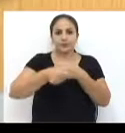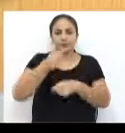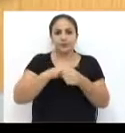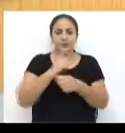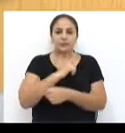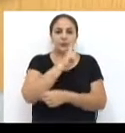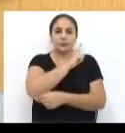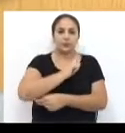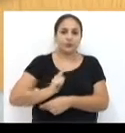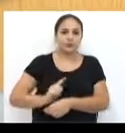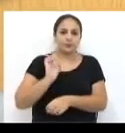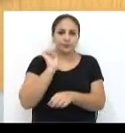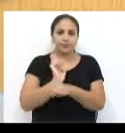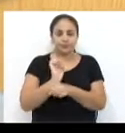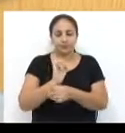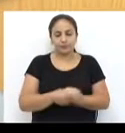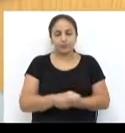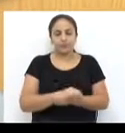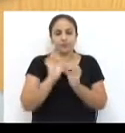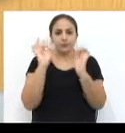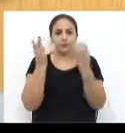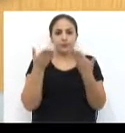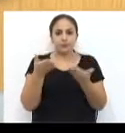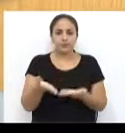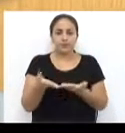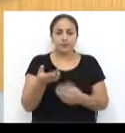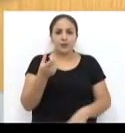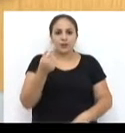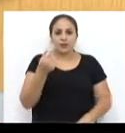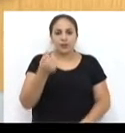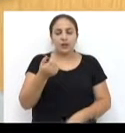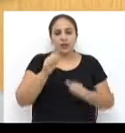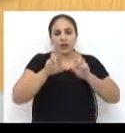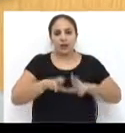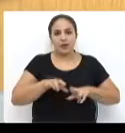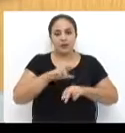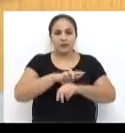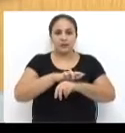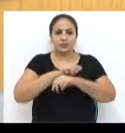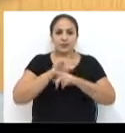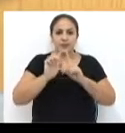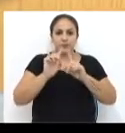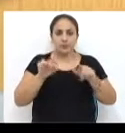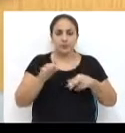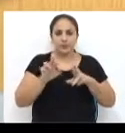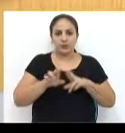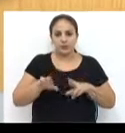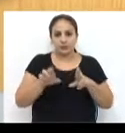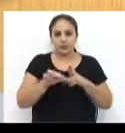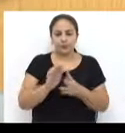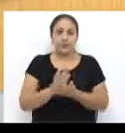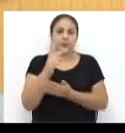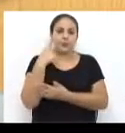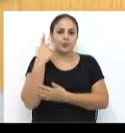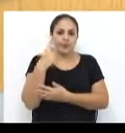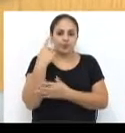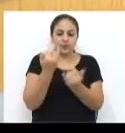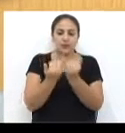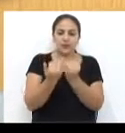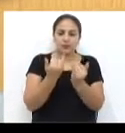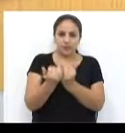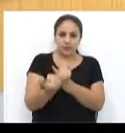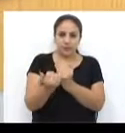financeiras enfrentadas pelo governo do estado, especialmente para custear a área da segurança pública na região. O parlamentar